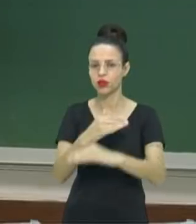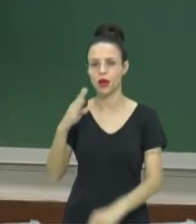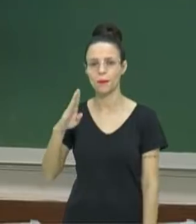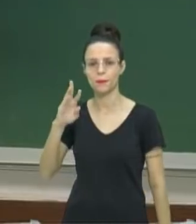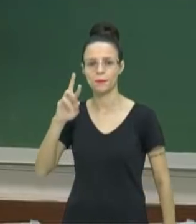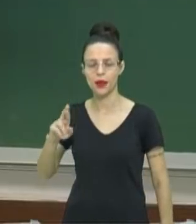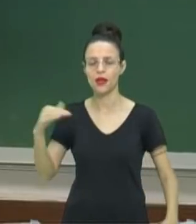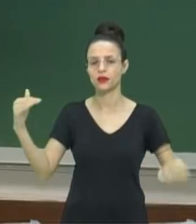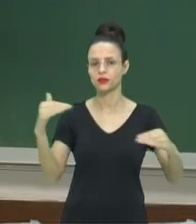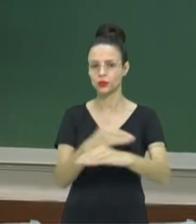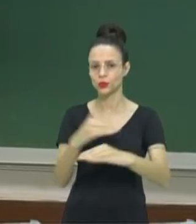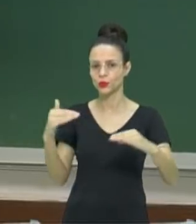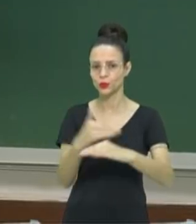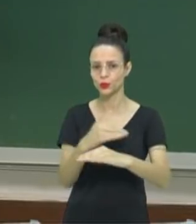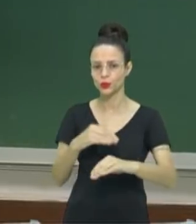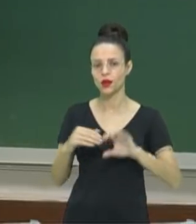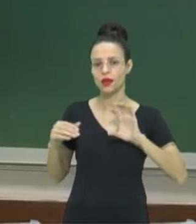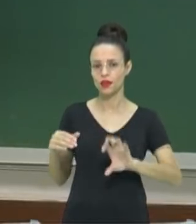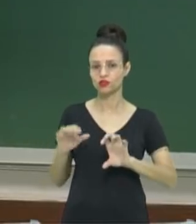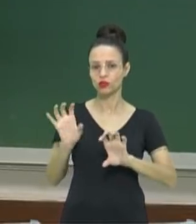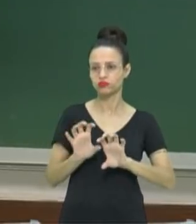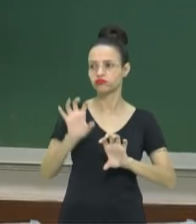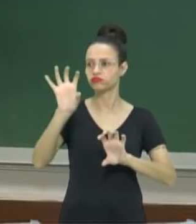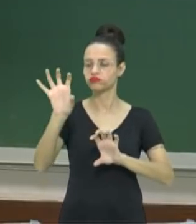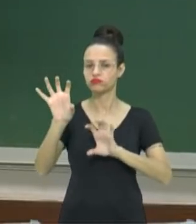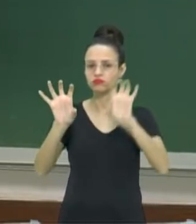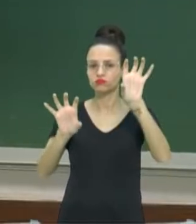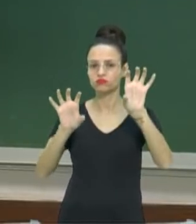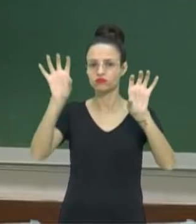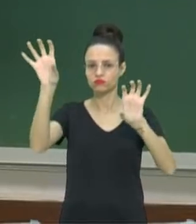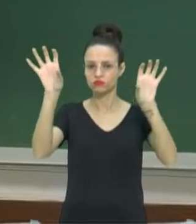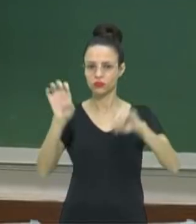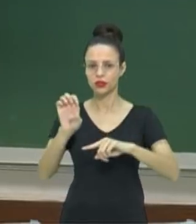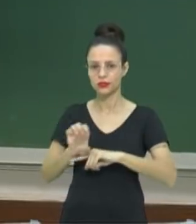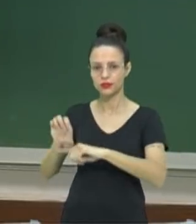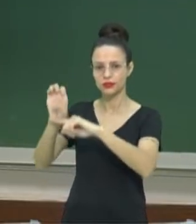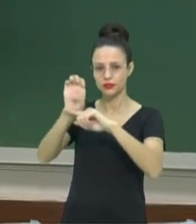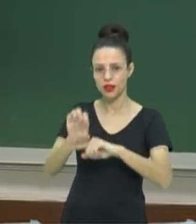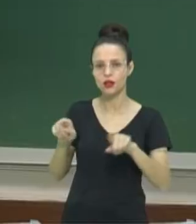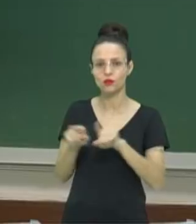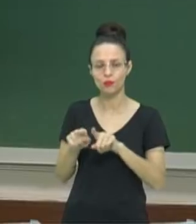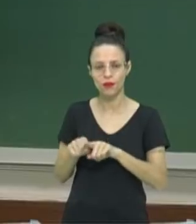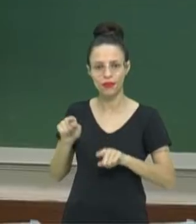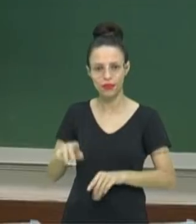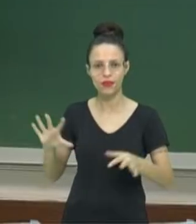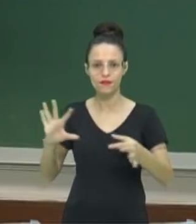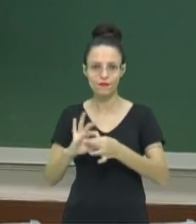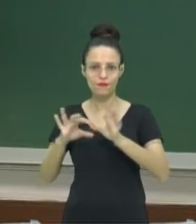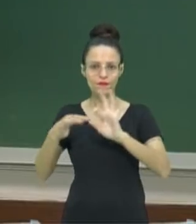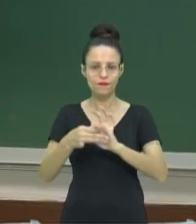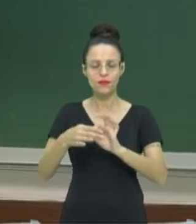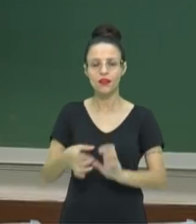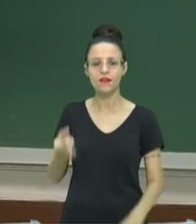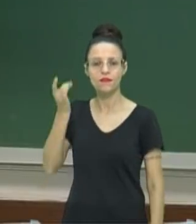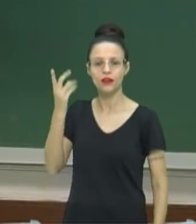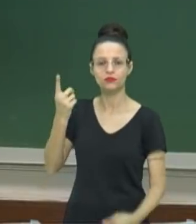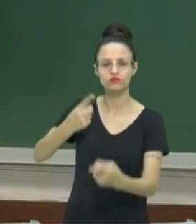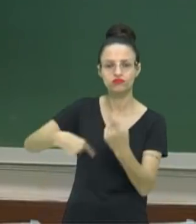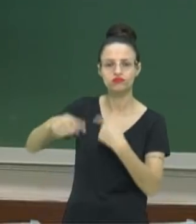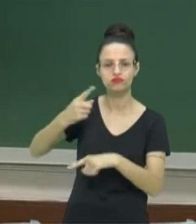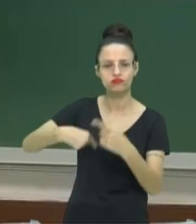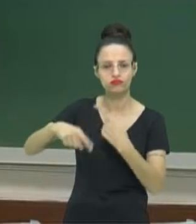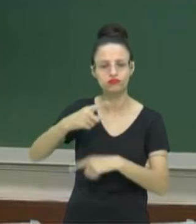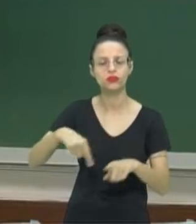interligam a região com outras regiões e os estados dentro da mesma região facilitando essa circulação